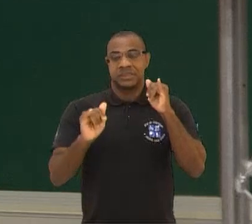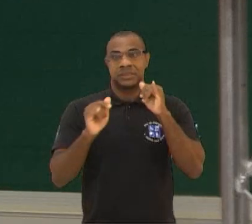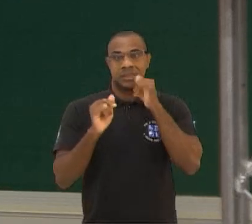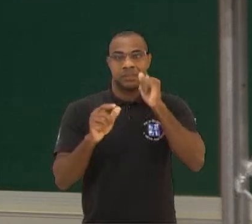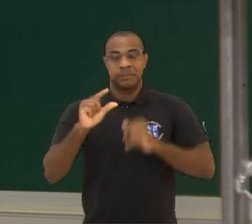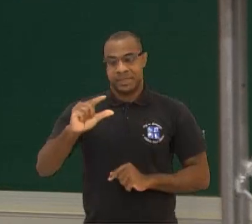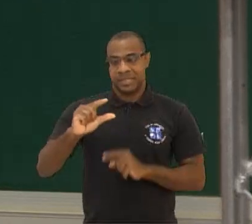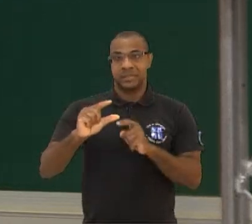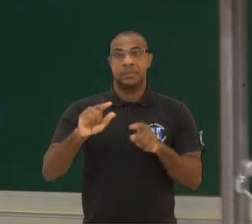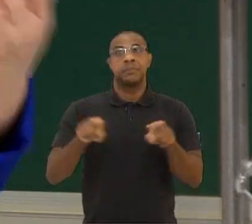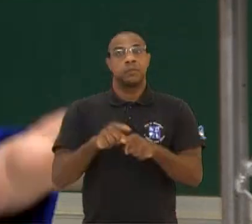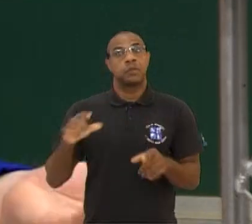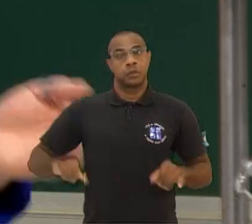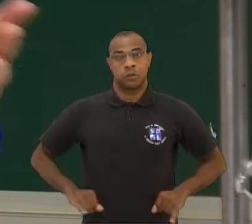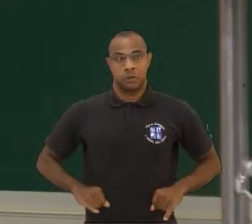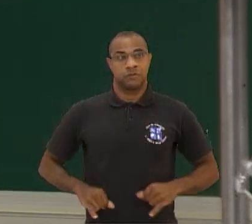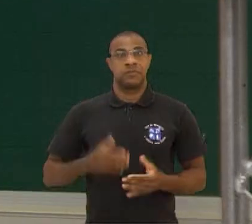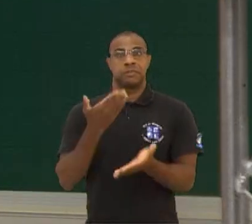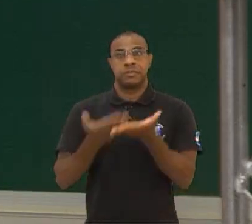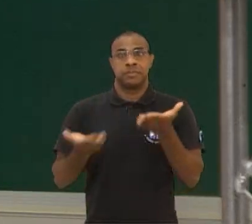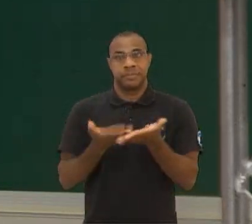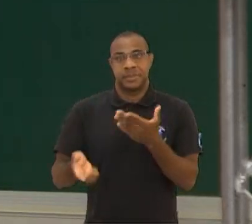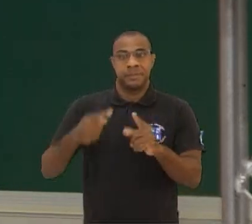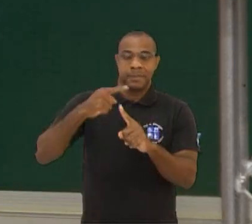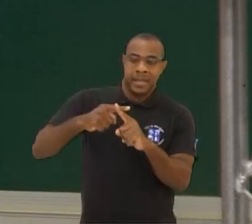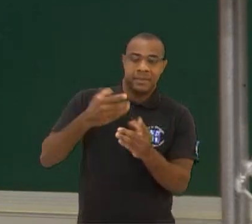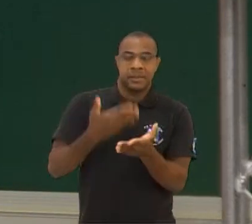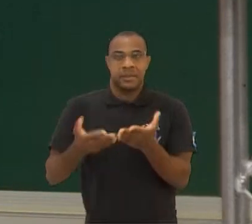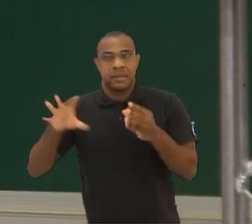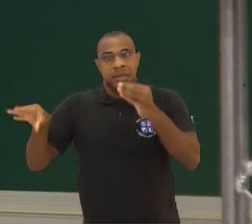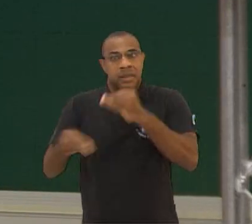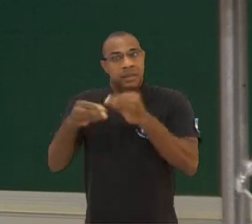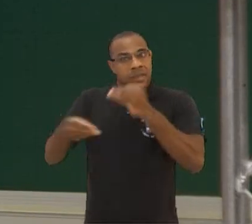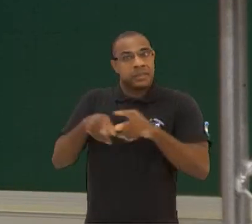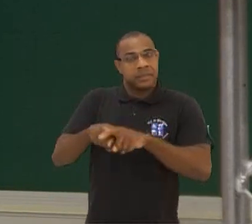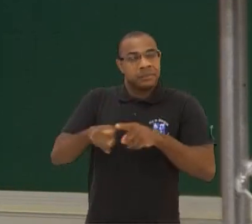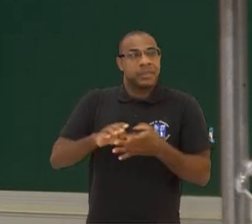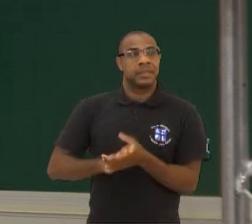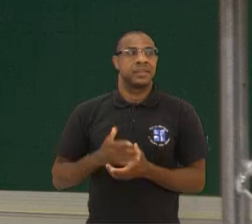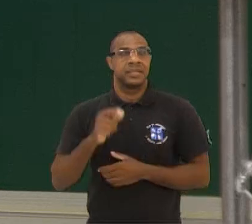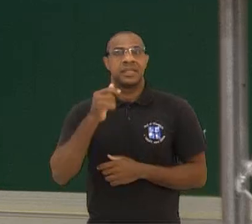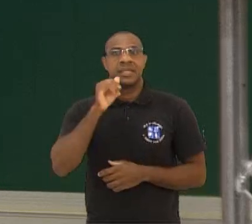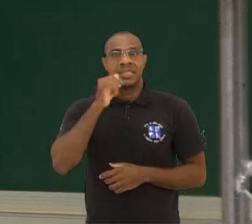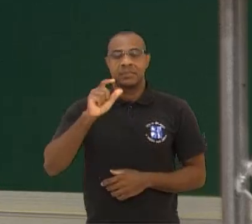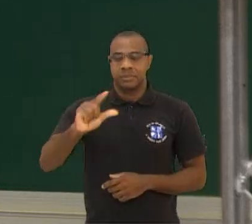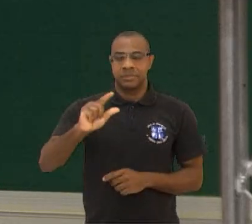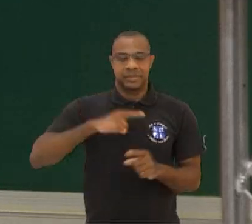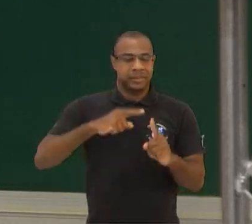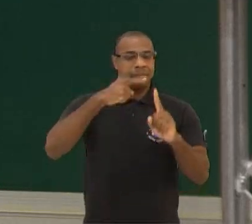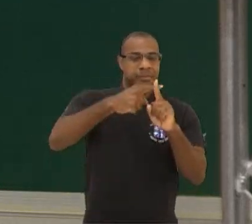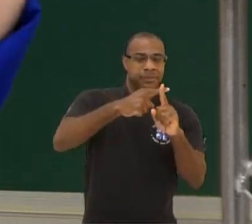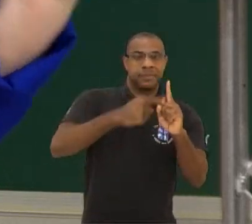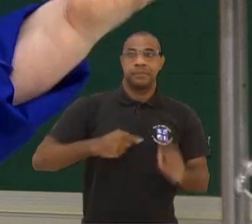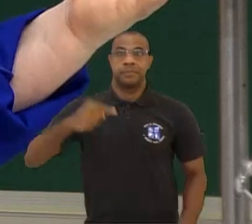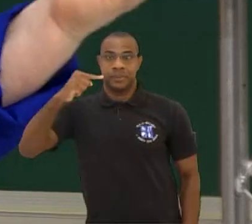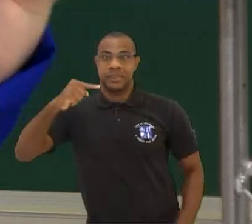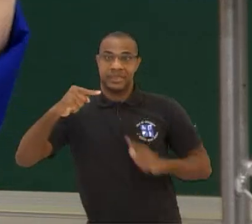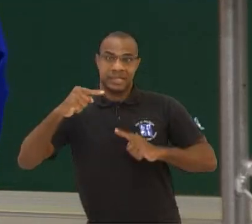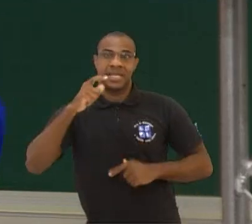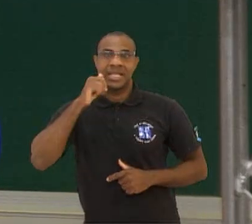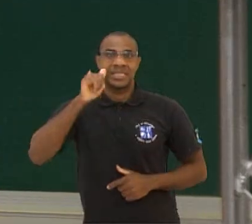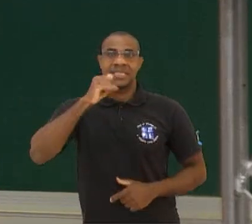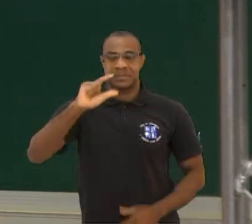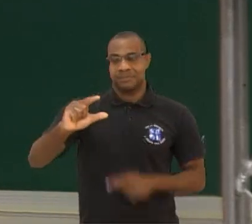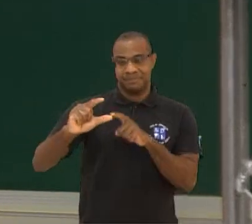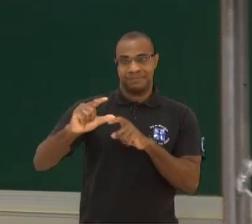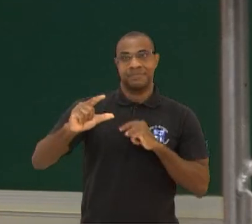sofrem oxidação. Alguém perde, alguém ganha. Tanto que numa pilha você vê lá polo positivo, polo negativo, que mais à frente a